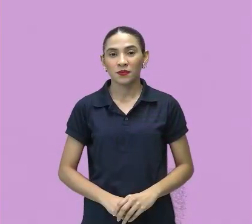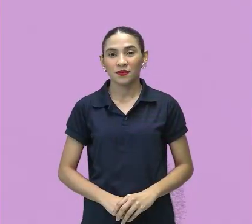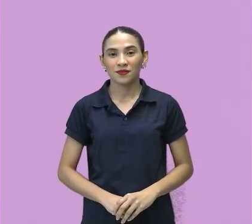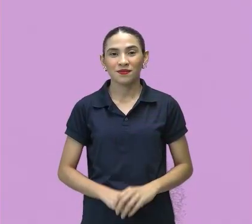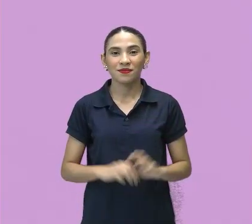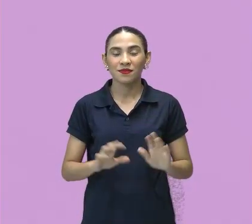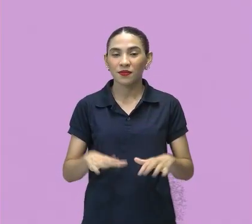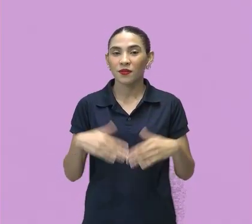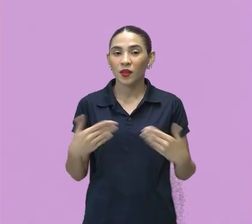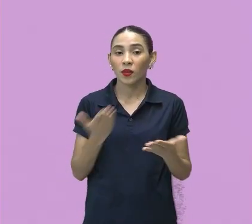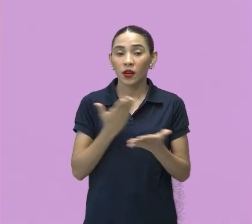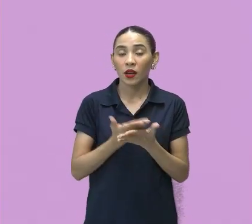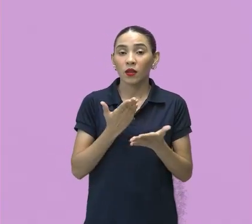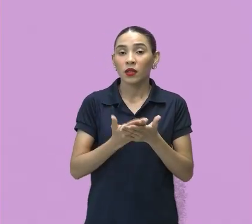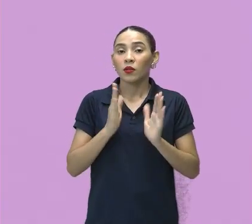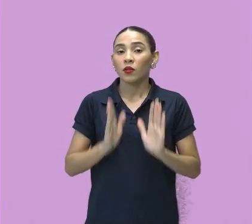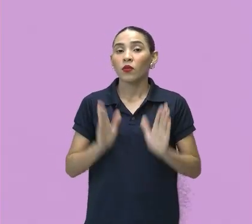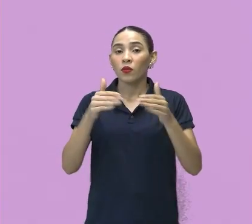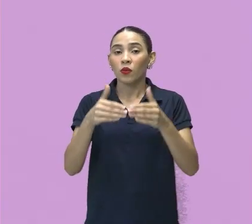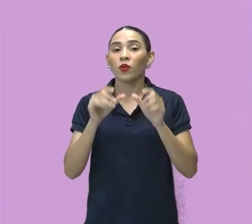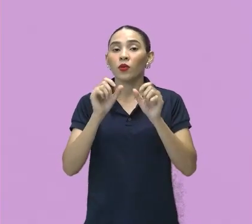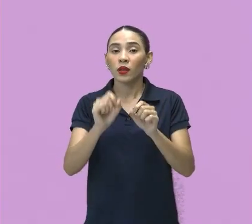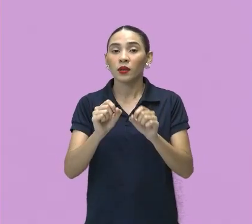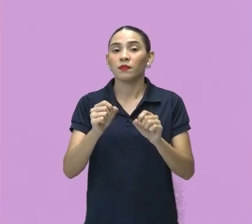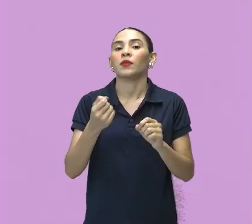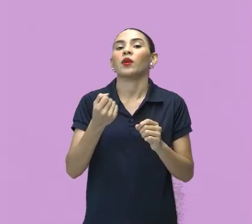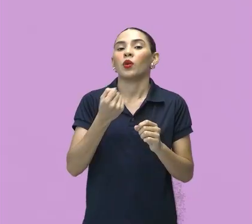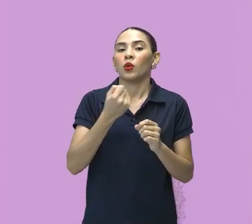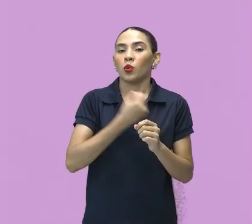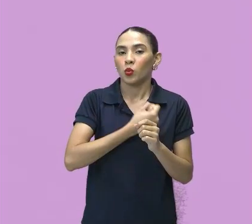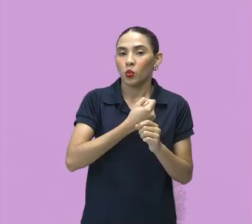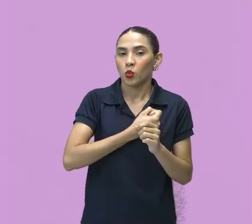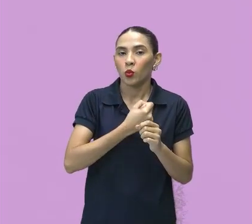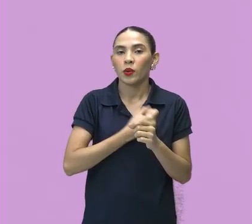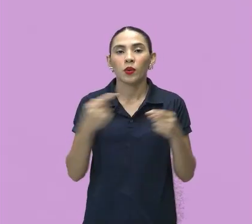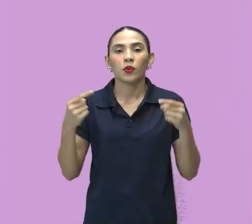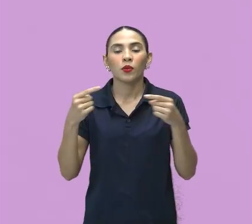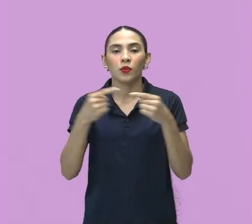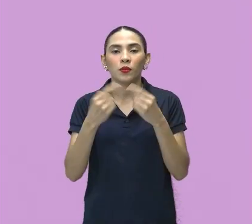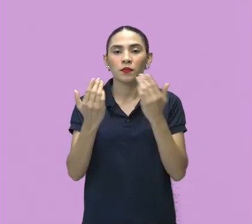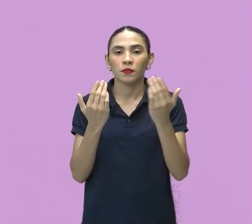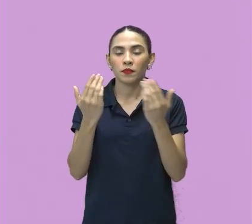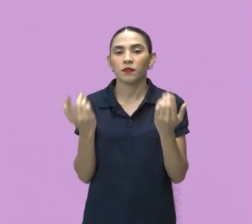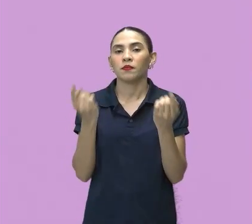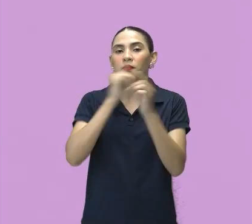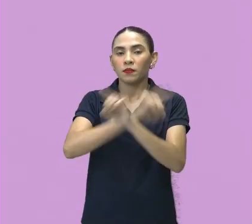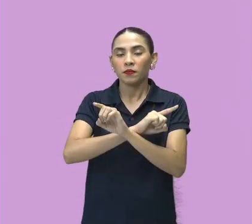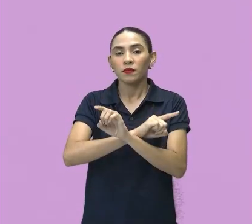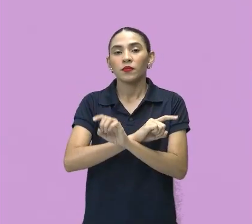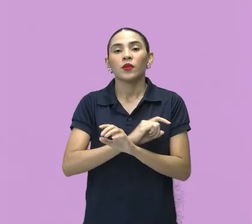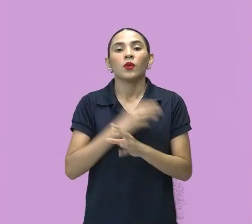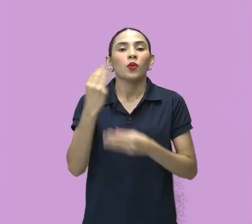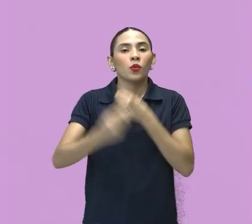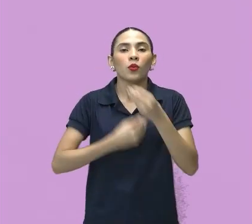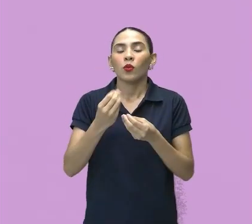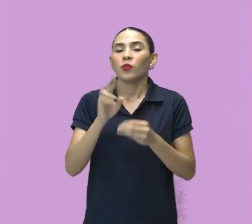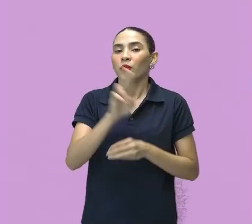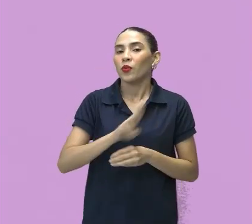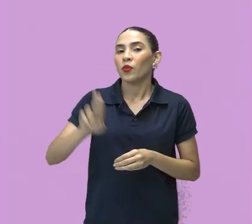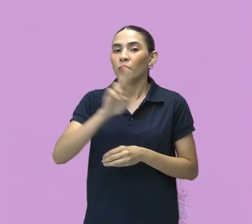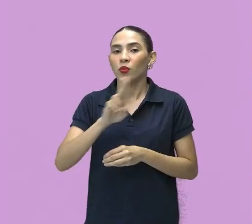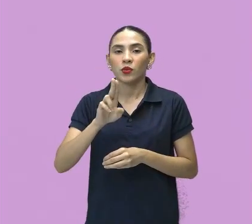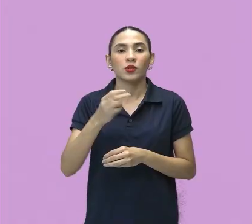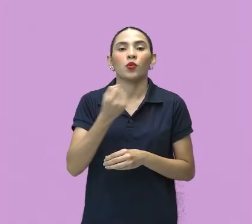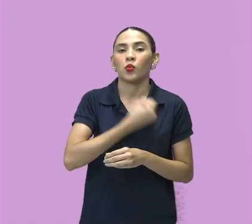E essa será a nossa aula sobre grandezas. Então, vamos descobrir aí o que são grandezas, onde é que a gente aplica aí